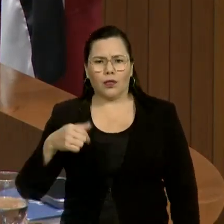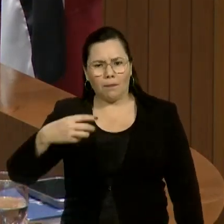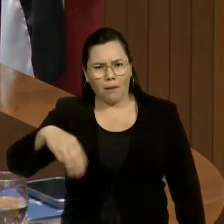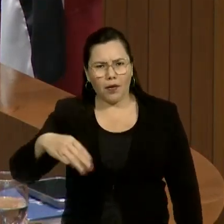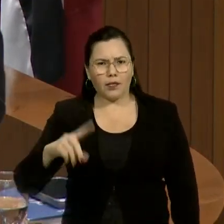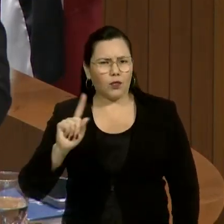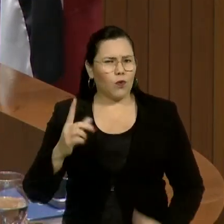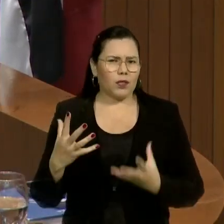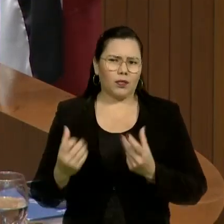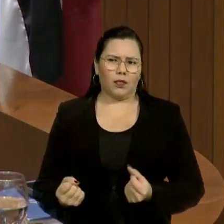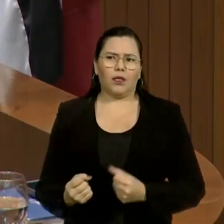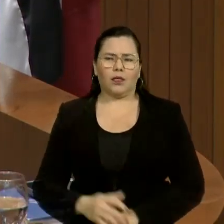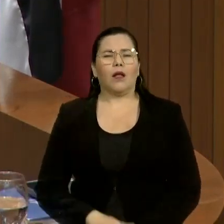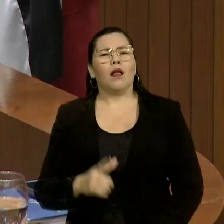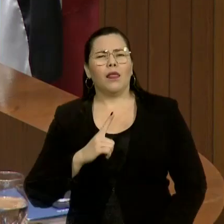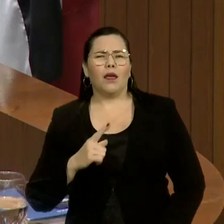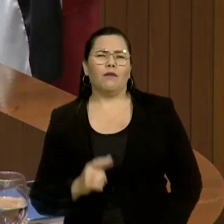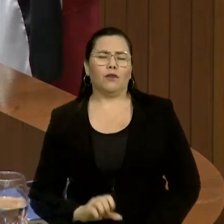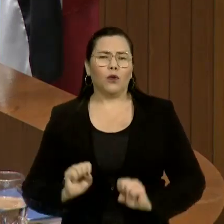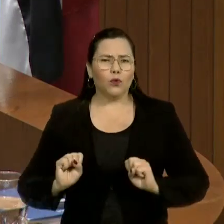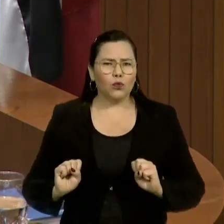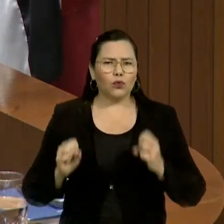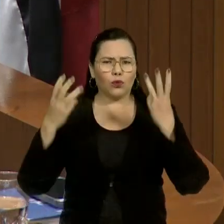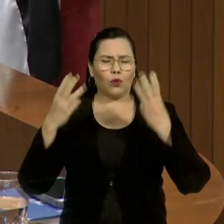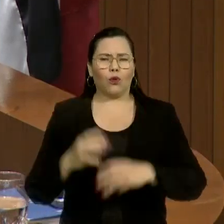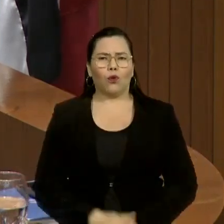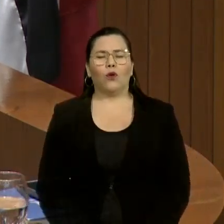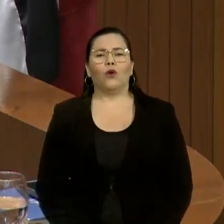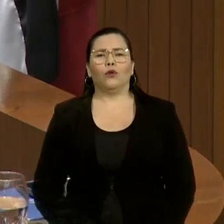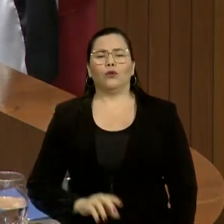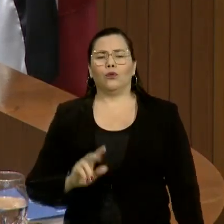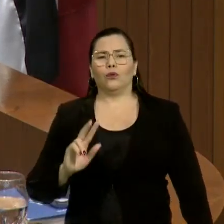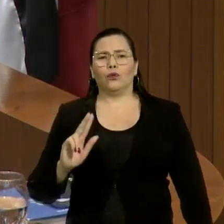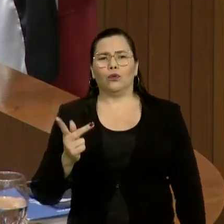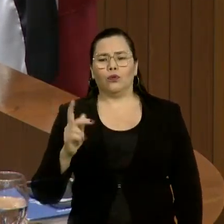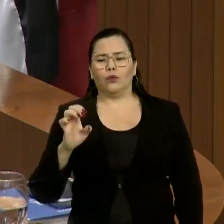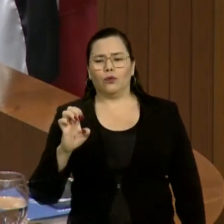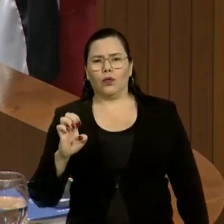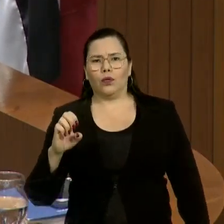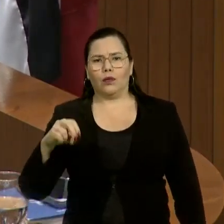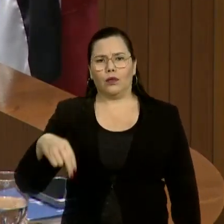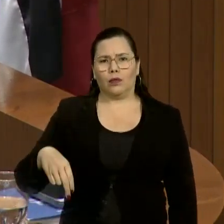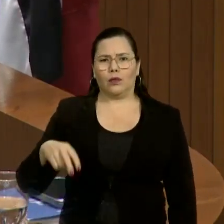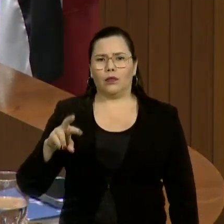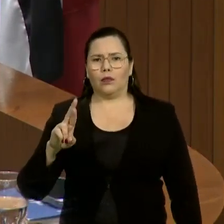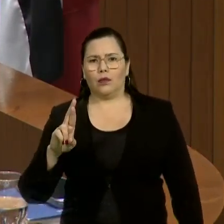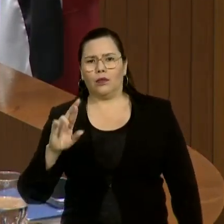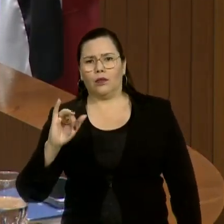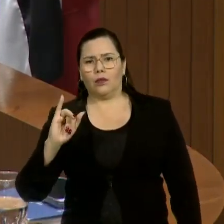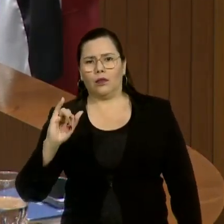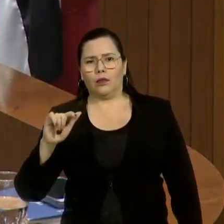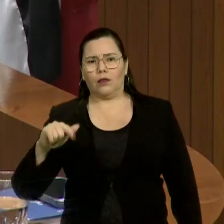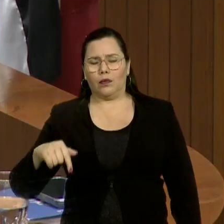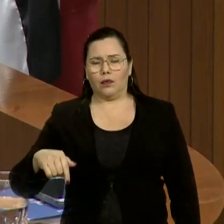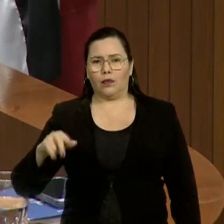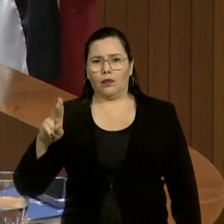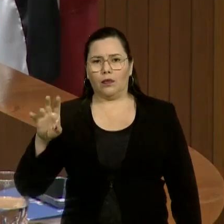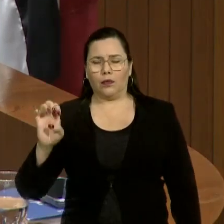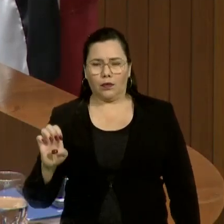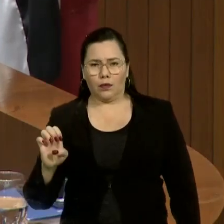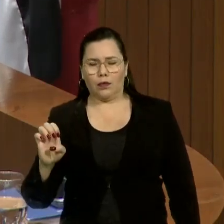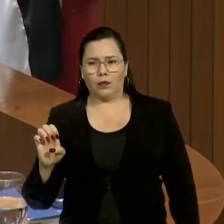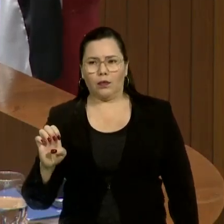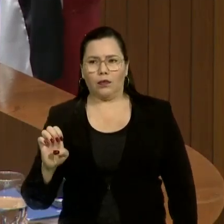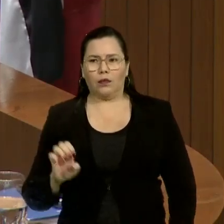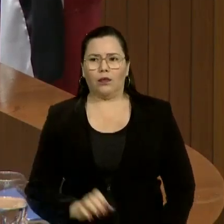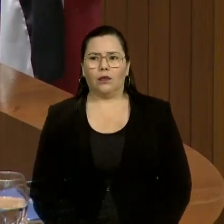Henrique Juliano, que foi realmente ali bem lotado, mas, no mais, os arraiais do IPEM, arraiais da Assembleia, têm